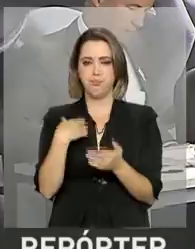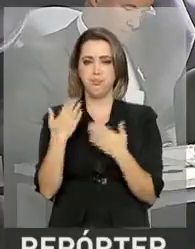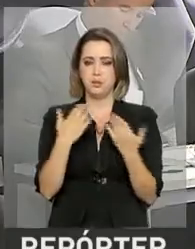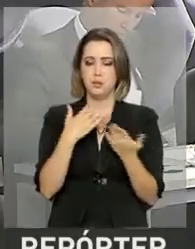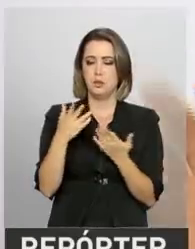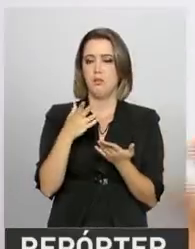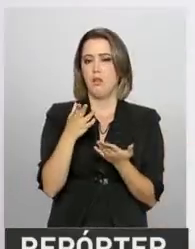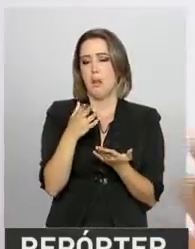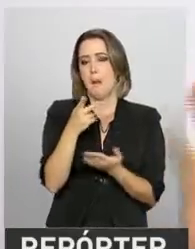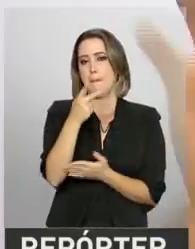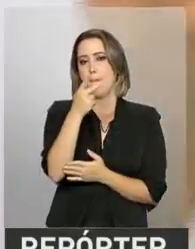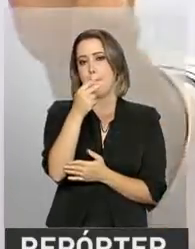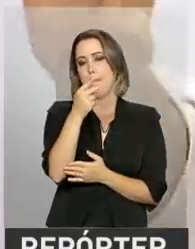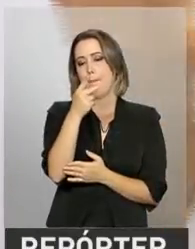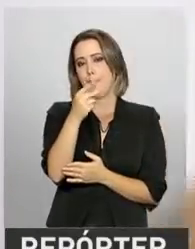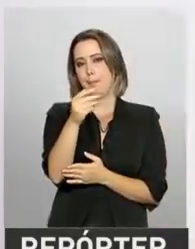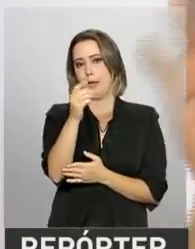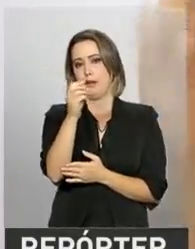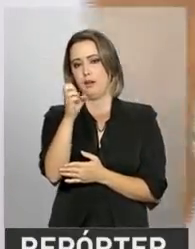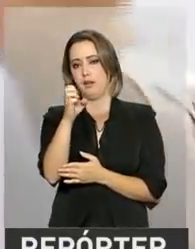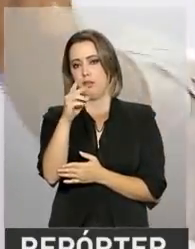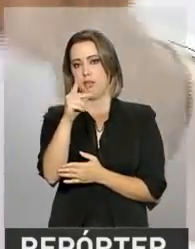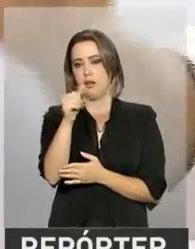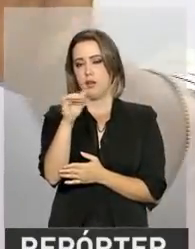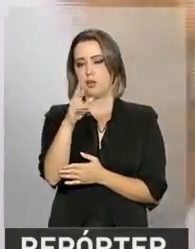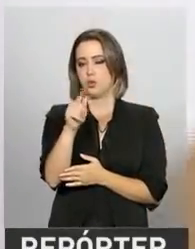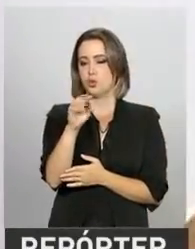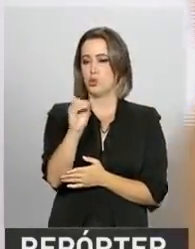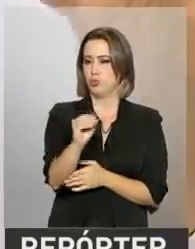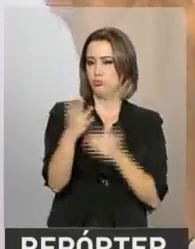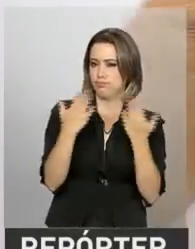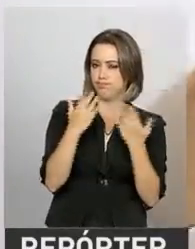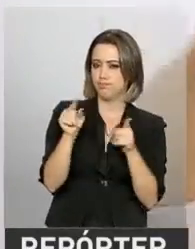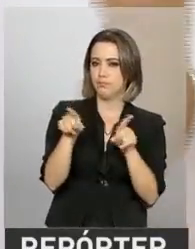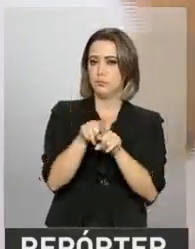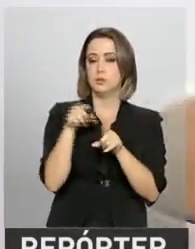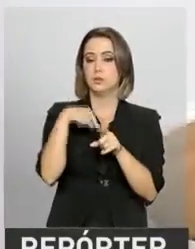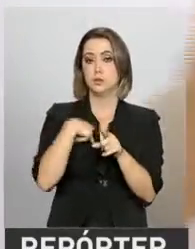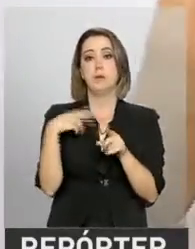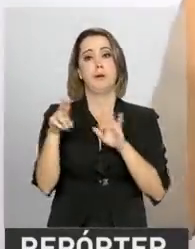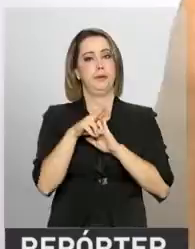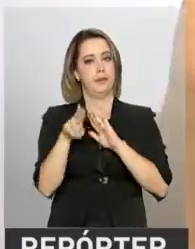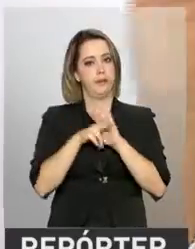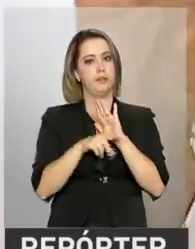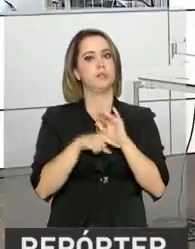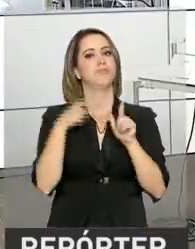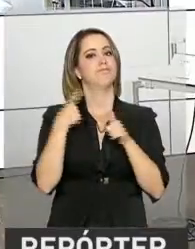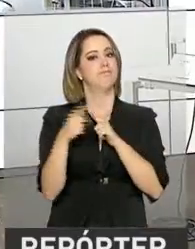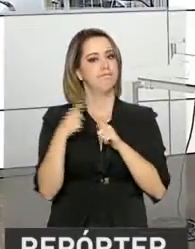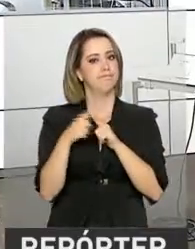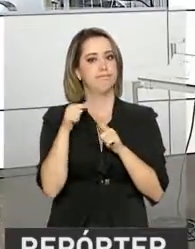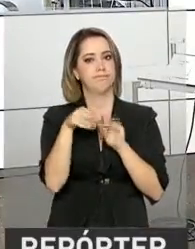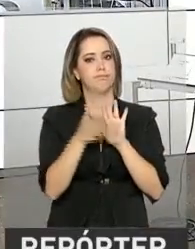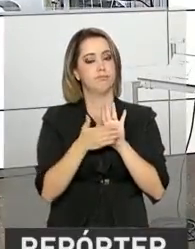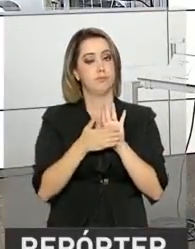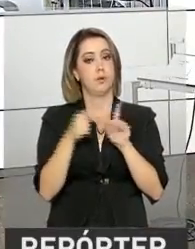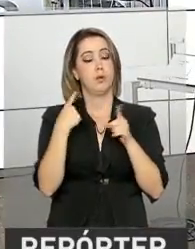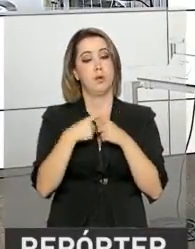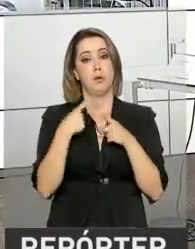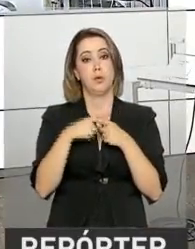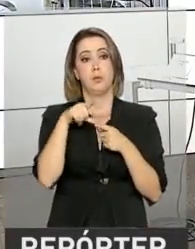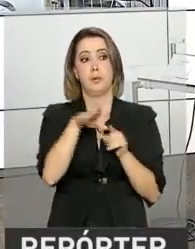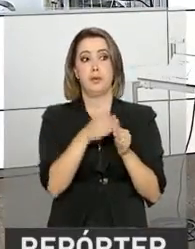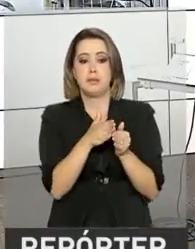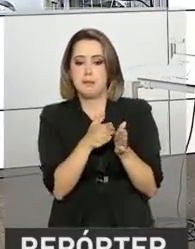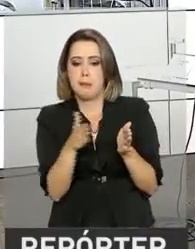de pedágio o deputado federal beto mansur admitiu que a regra é um dos pontos polêmicos da proposta segundo ele esse